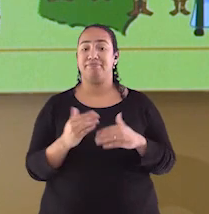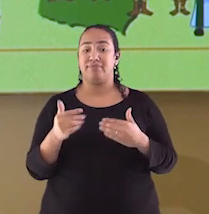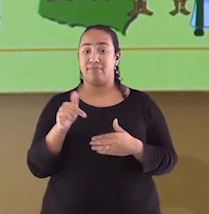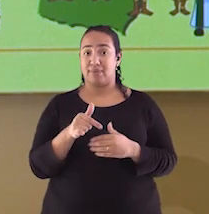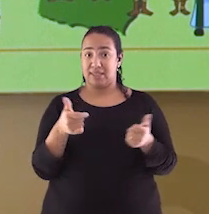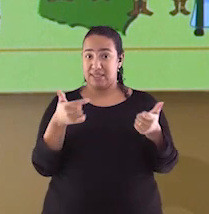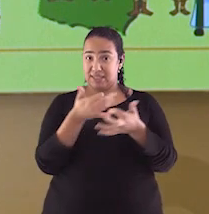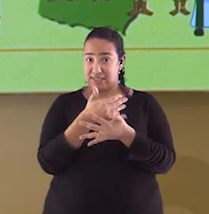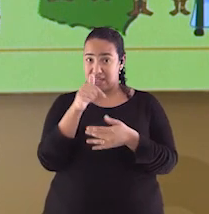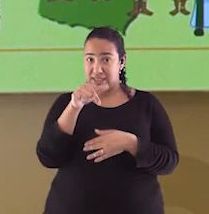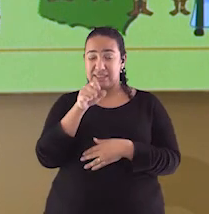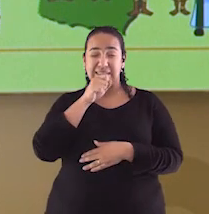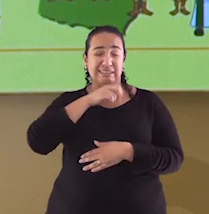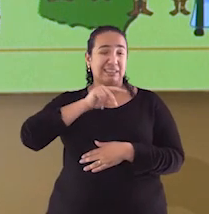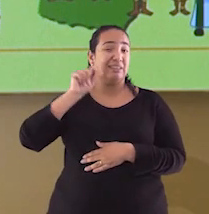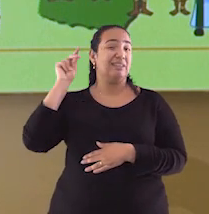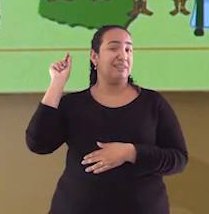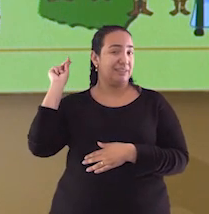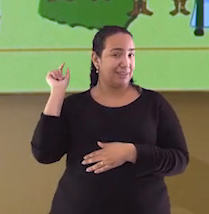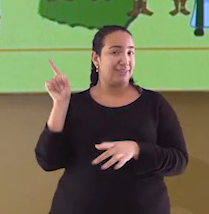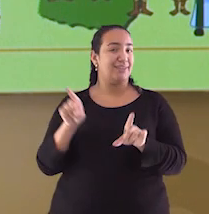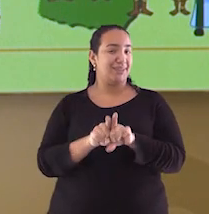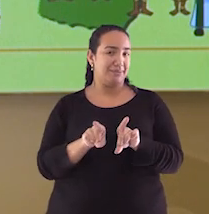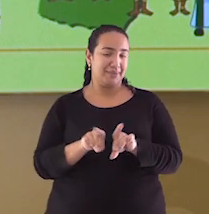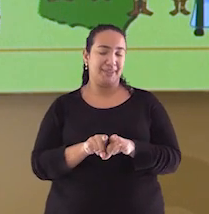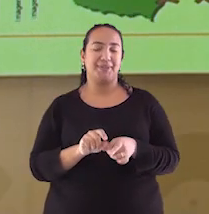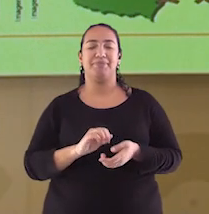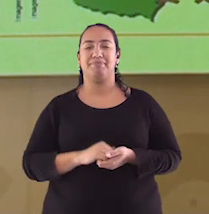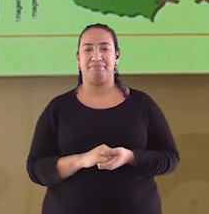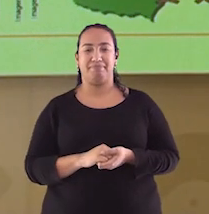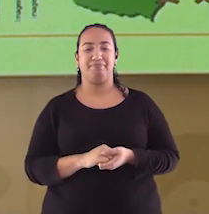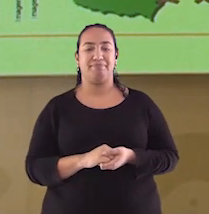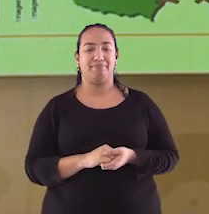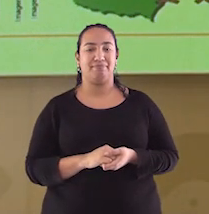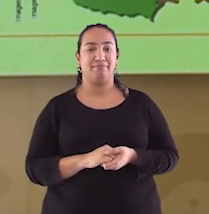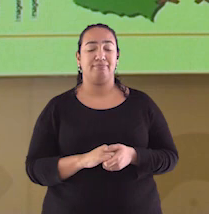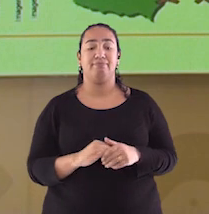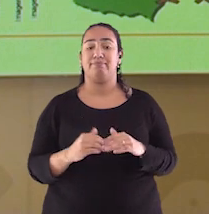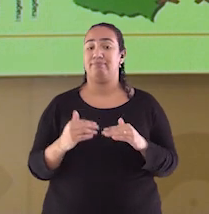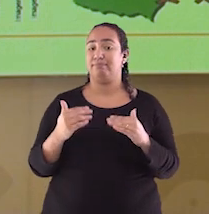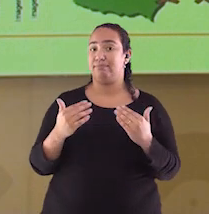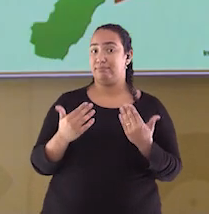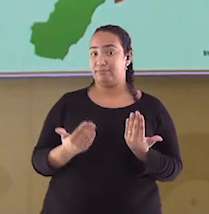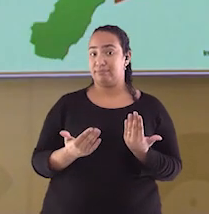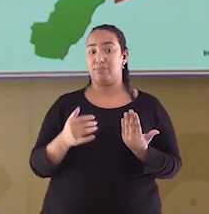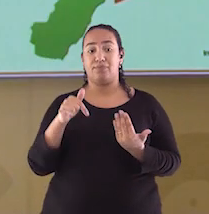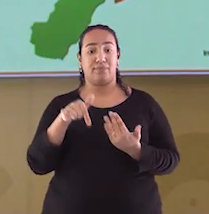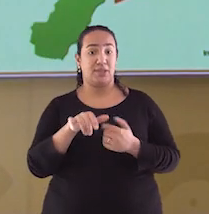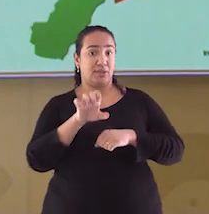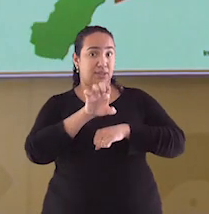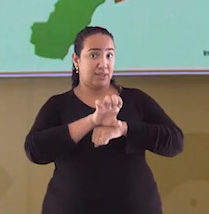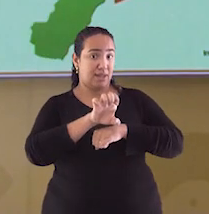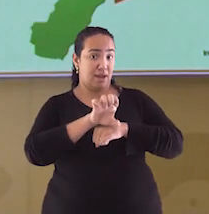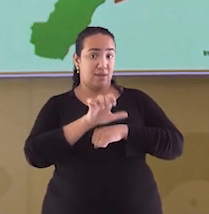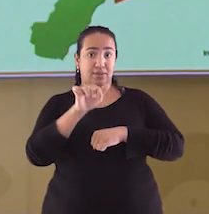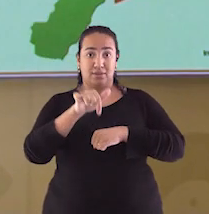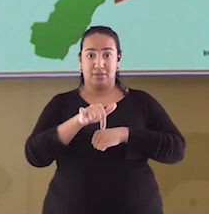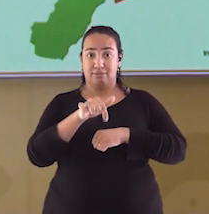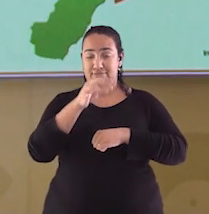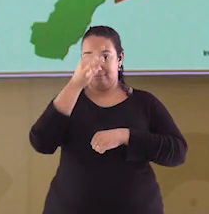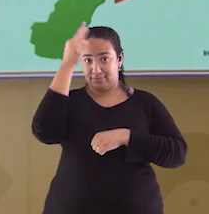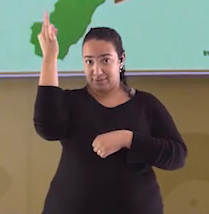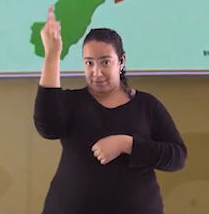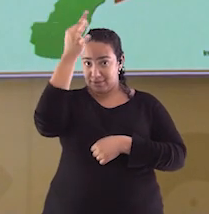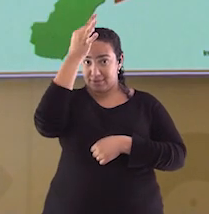são bem antigas aqui no nosso estado. E foi mais ou menos assim que o nosso estado foi